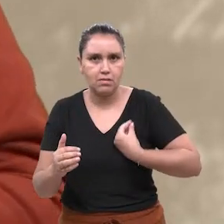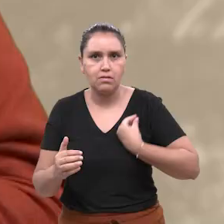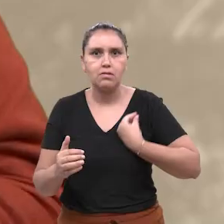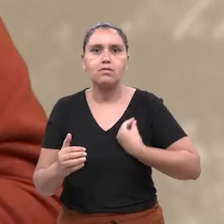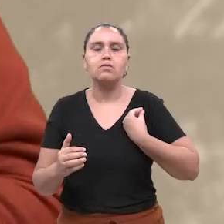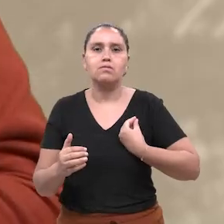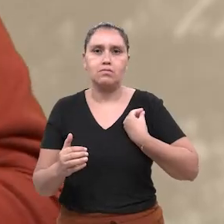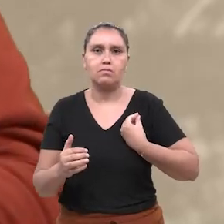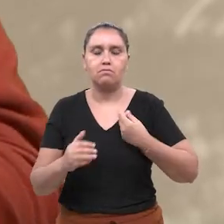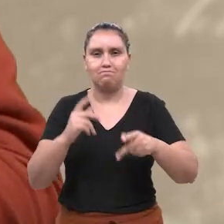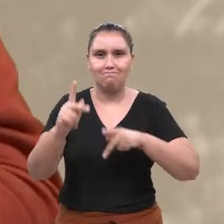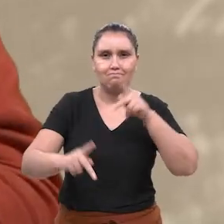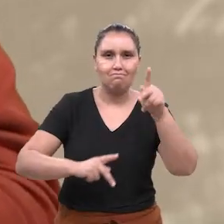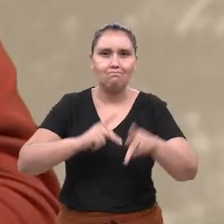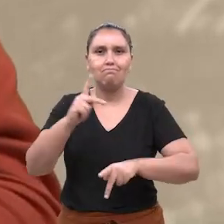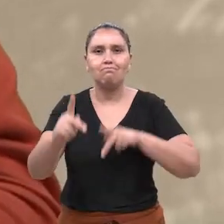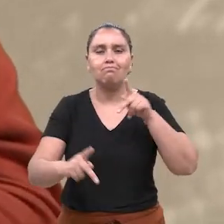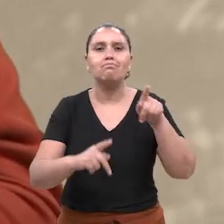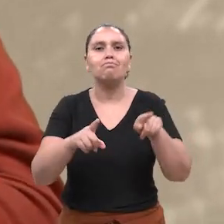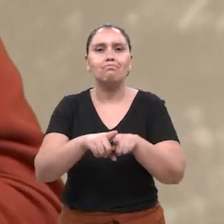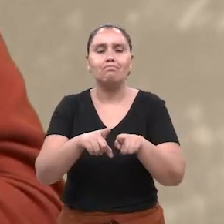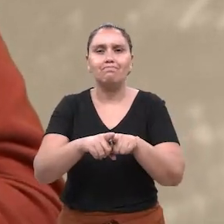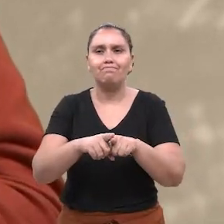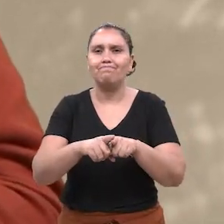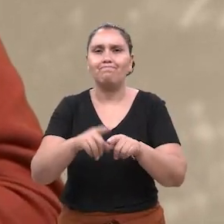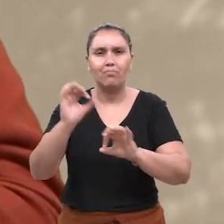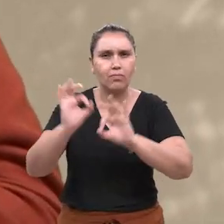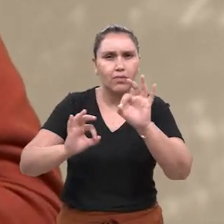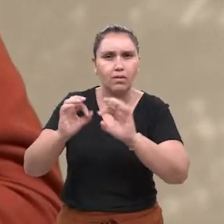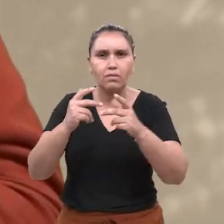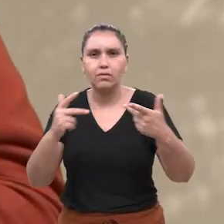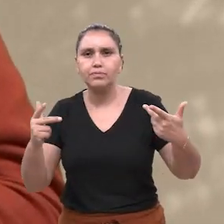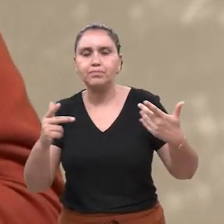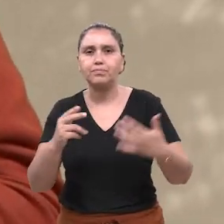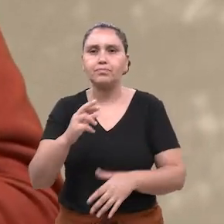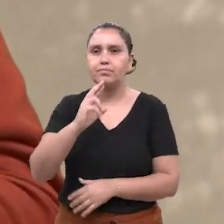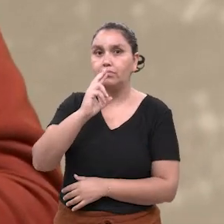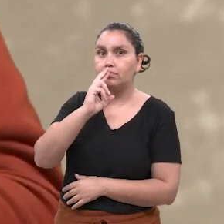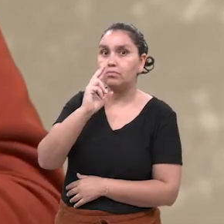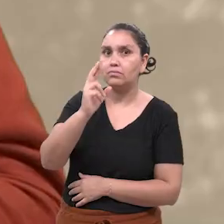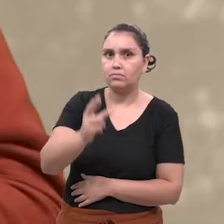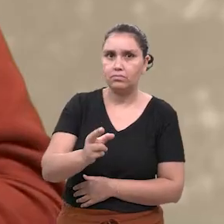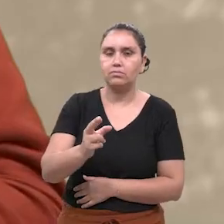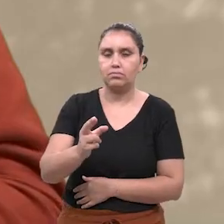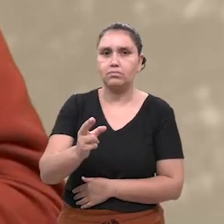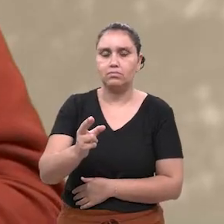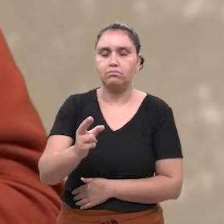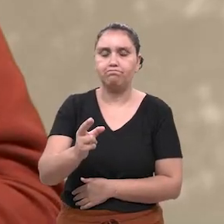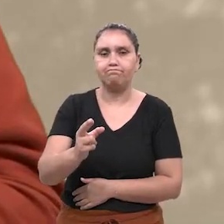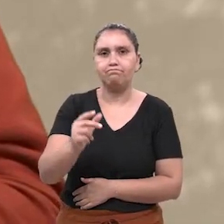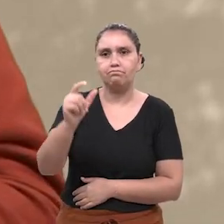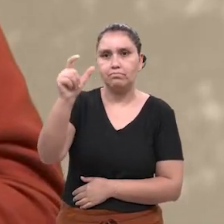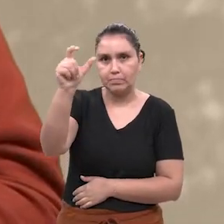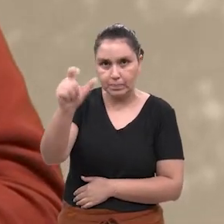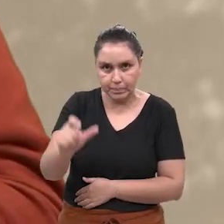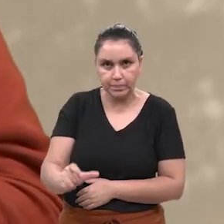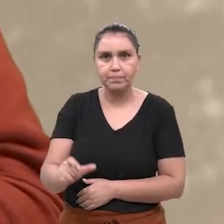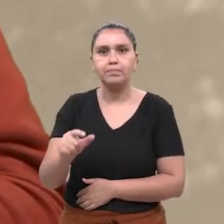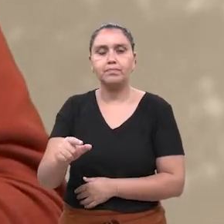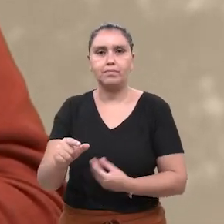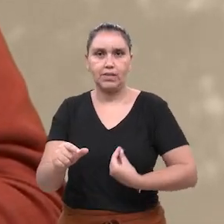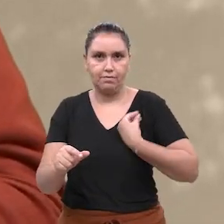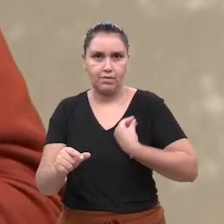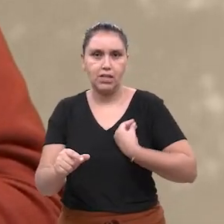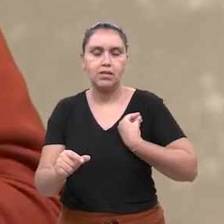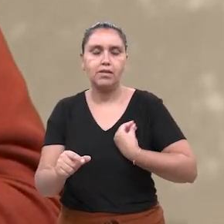população, levar a população, ou para responder pela população de Erechim, pelos 105 mil habitantes que Erechim